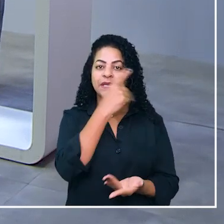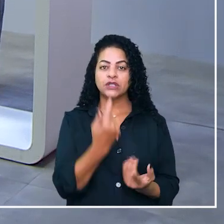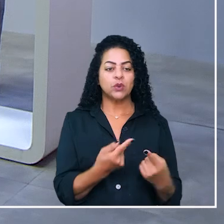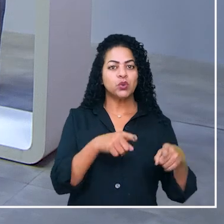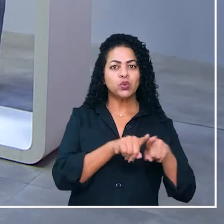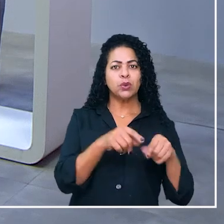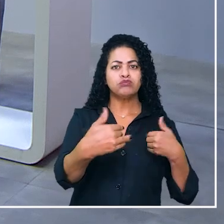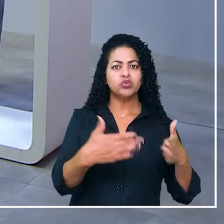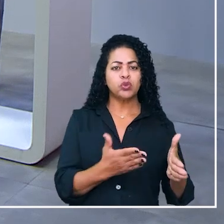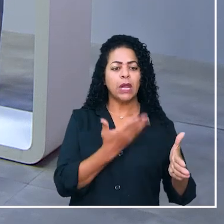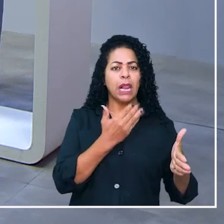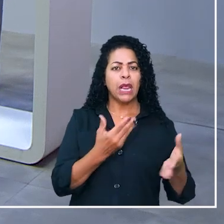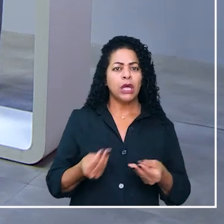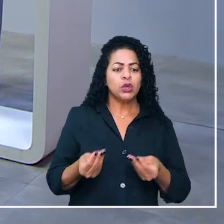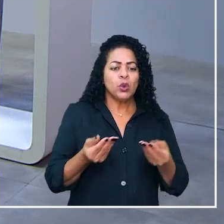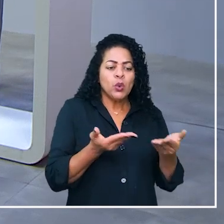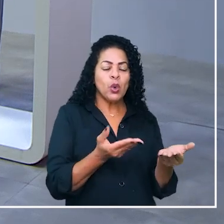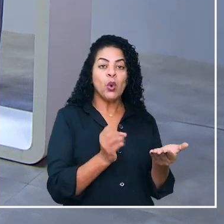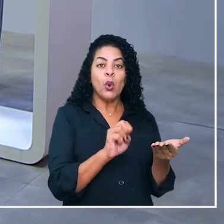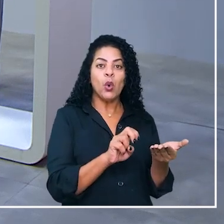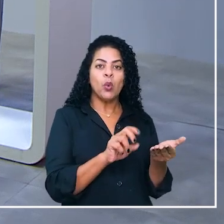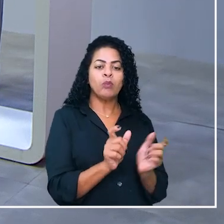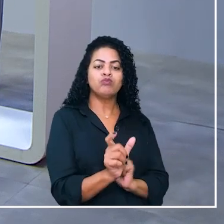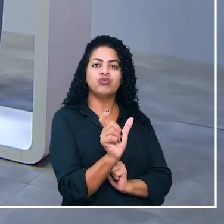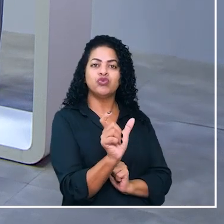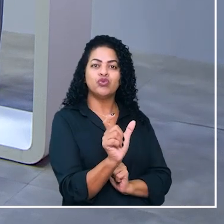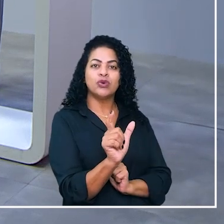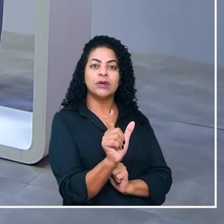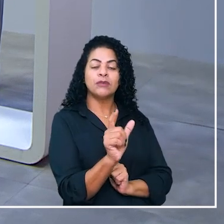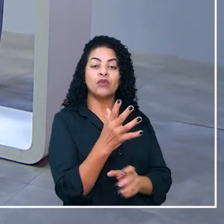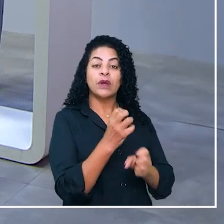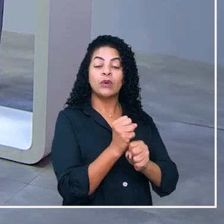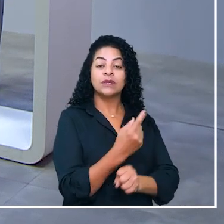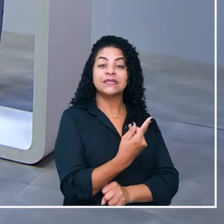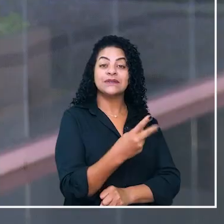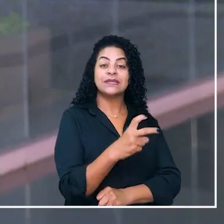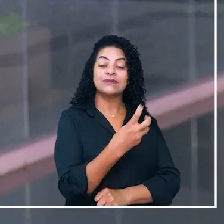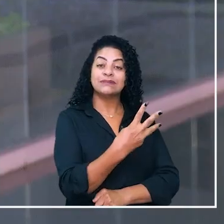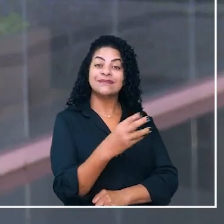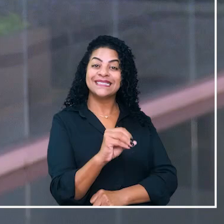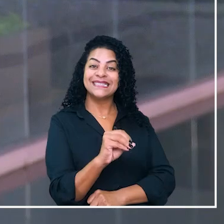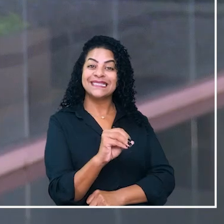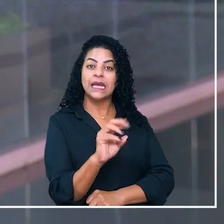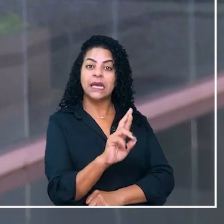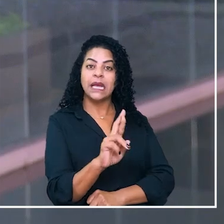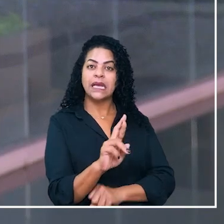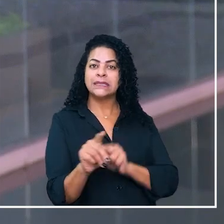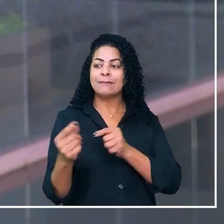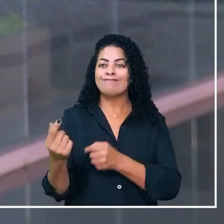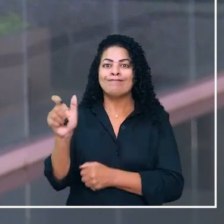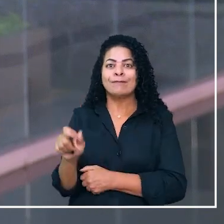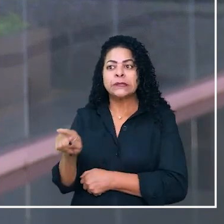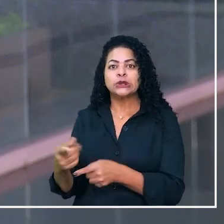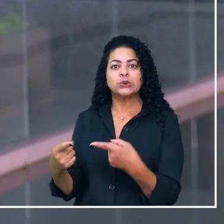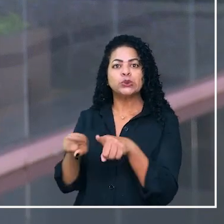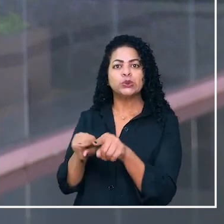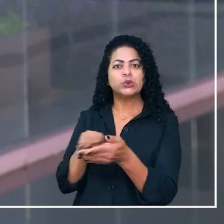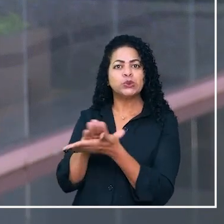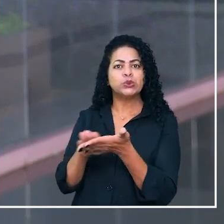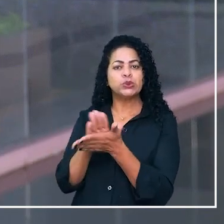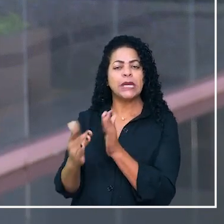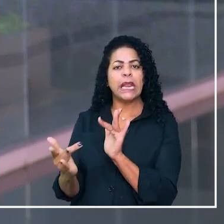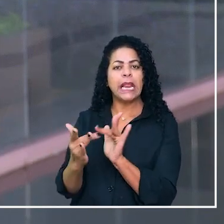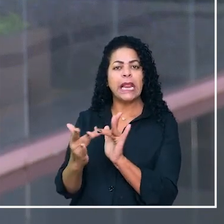associados receberiam cesta básica ou vale compra de R$ 130, enquanto os não associados